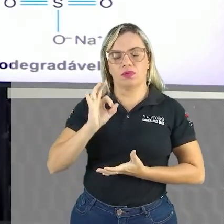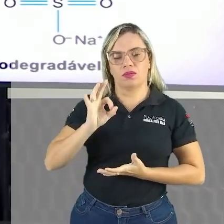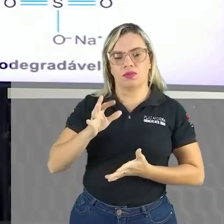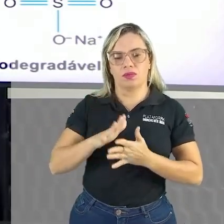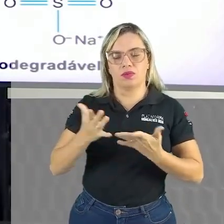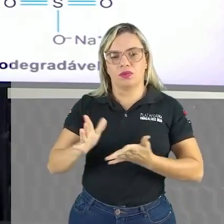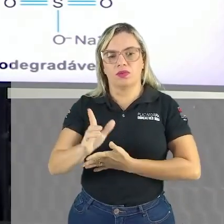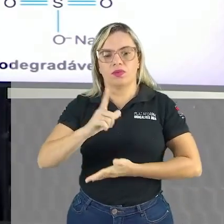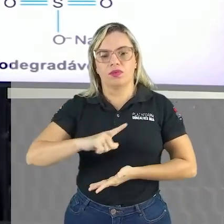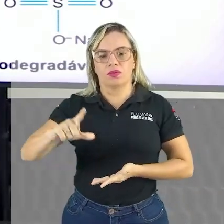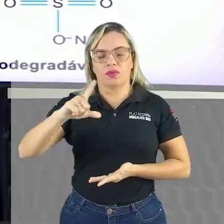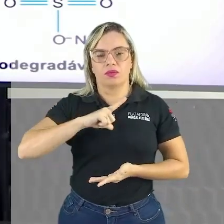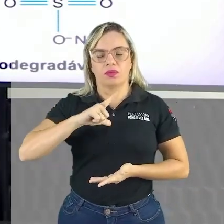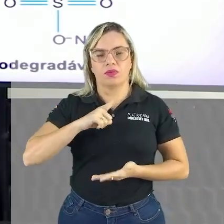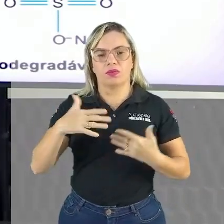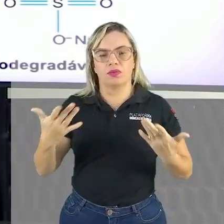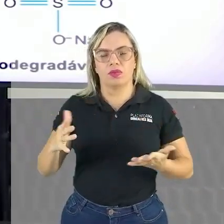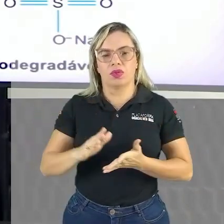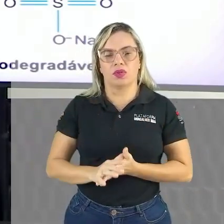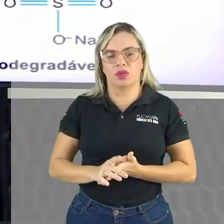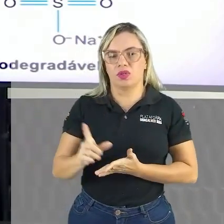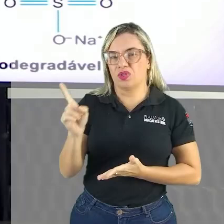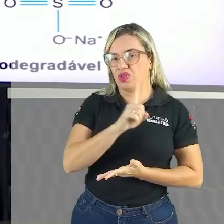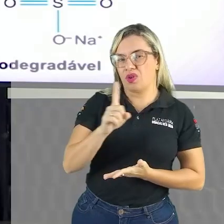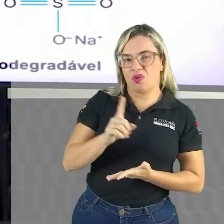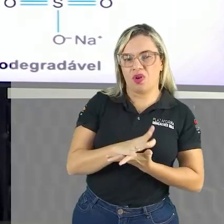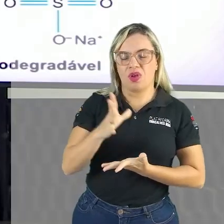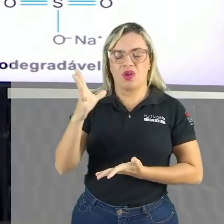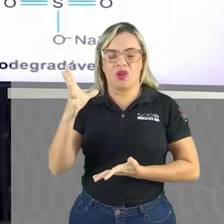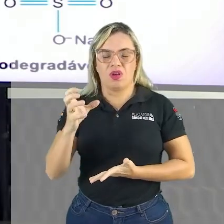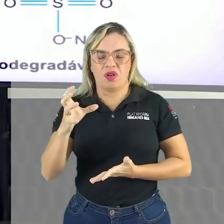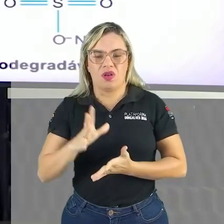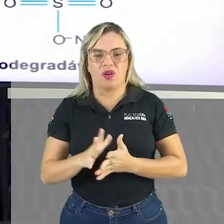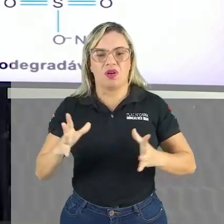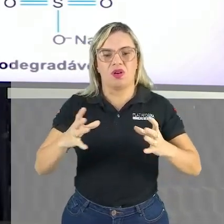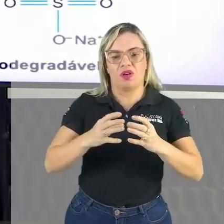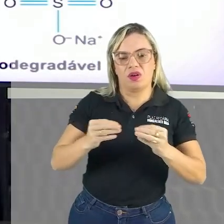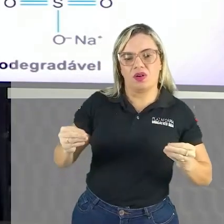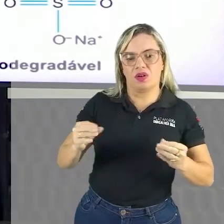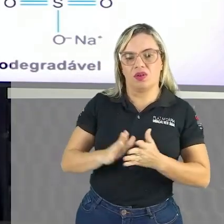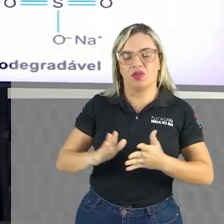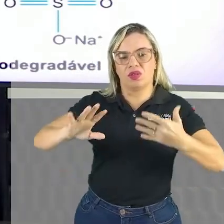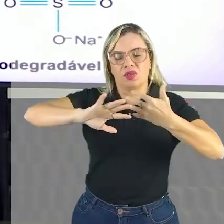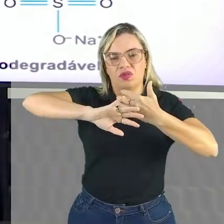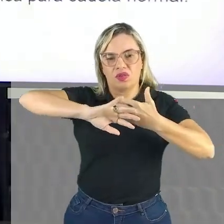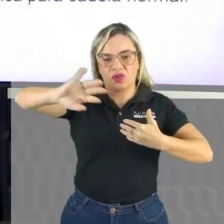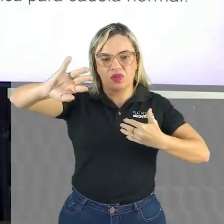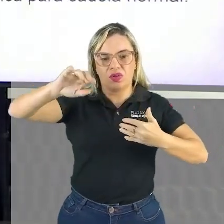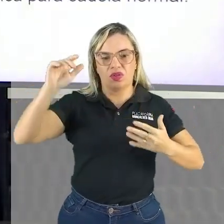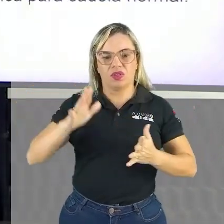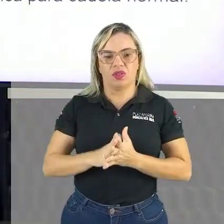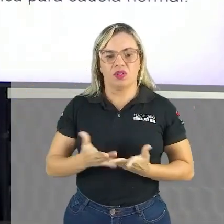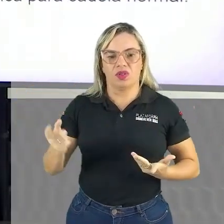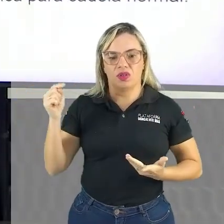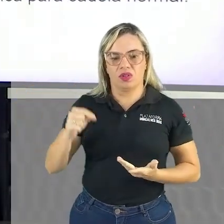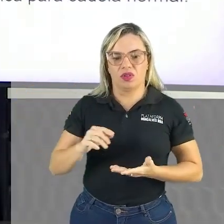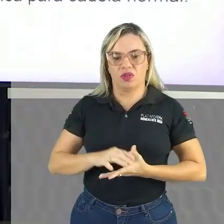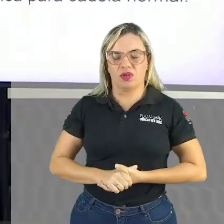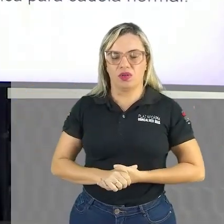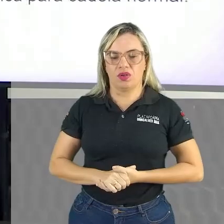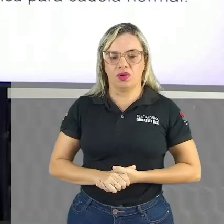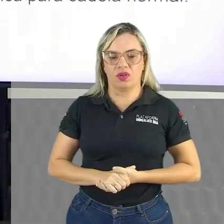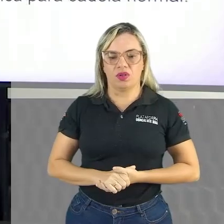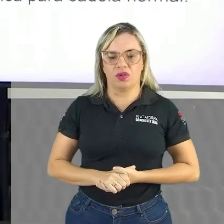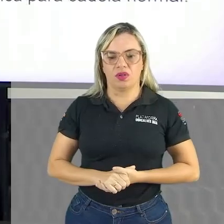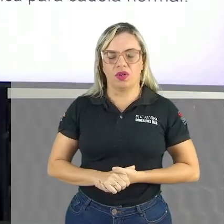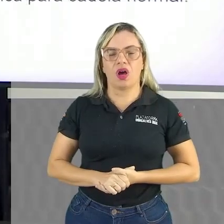Se você tem as ramificações, tu tem algo que não é biodegradável. Então, se você tira as ramificações, você passa a ter